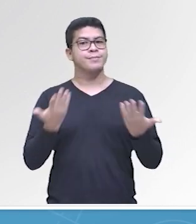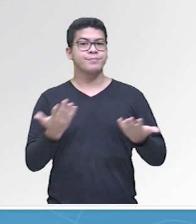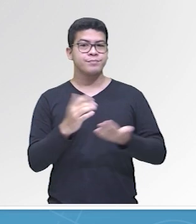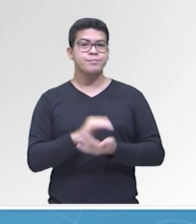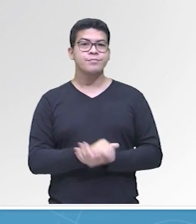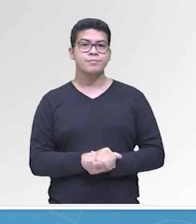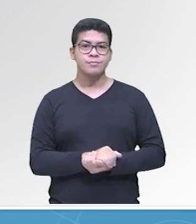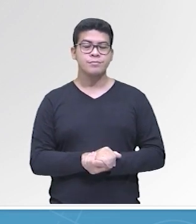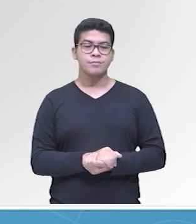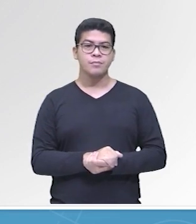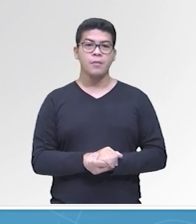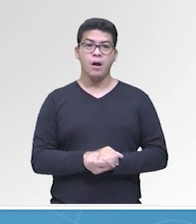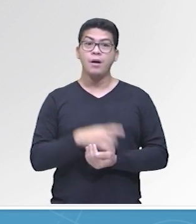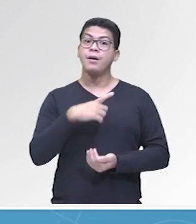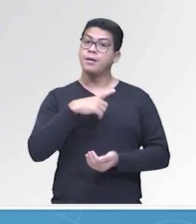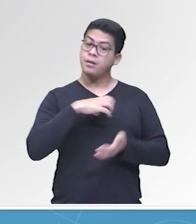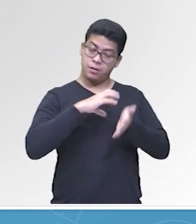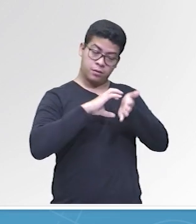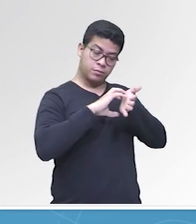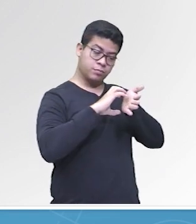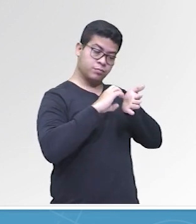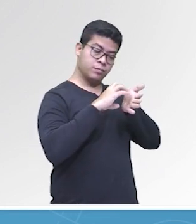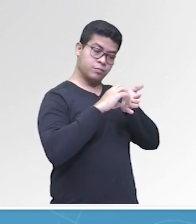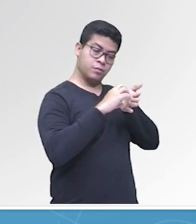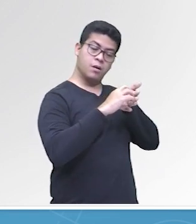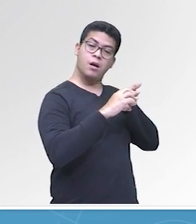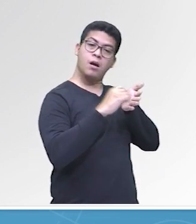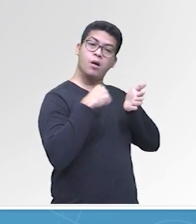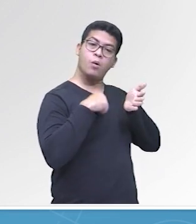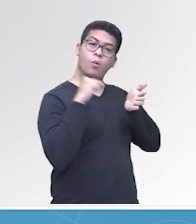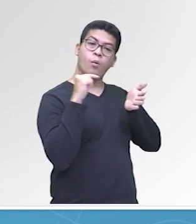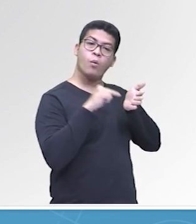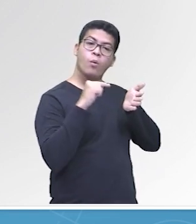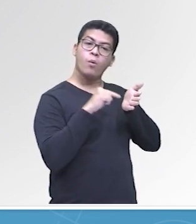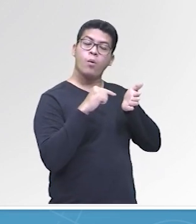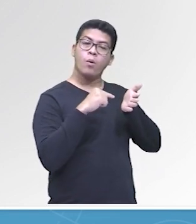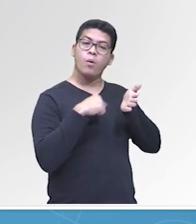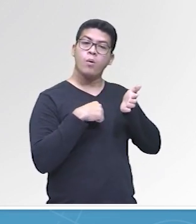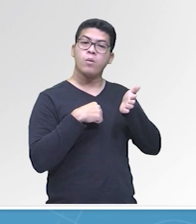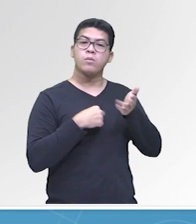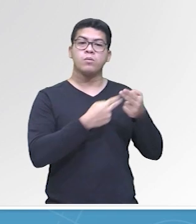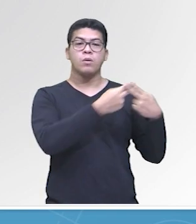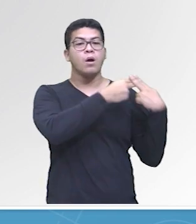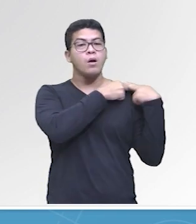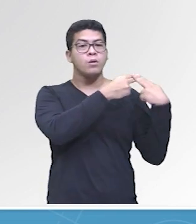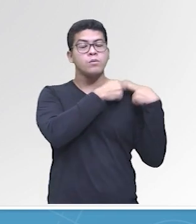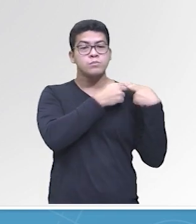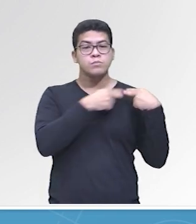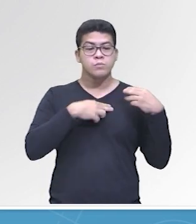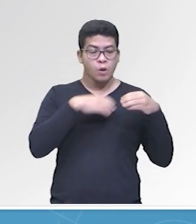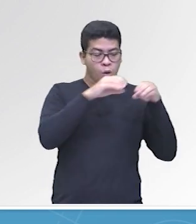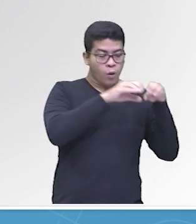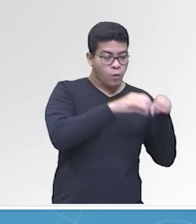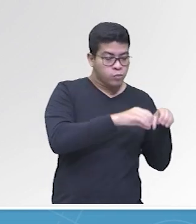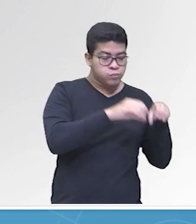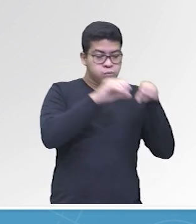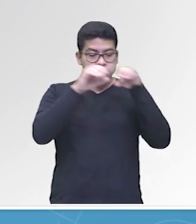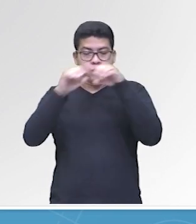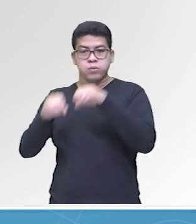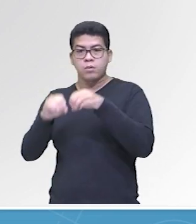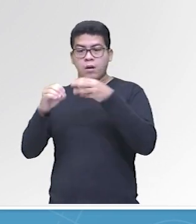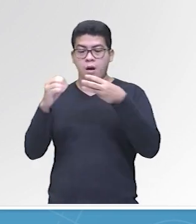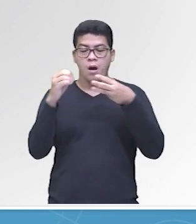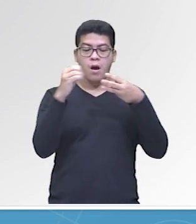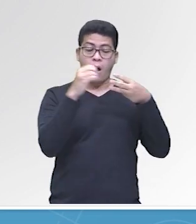E aí o retículo endoplasmático, como eu estava falando para vocês, é uma organela responsável pelo transporte de substâncias dentro